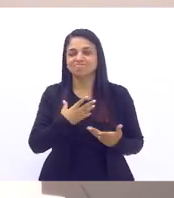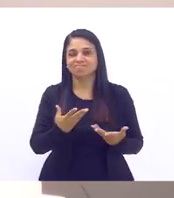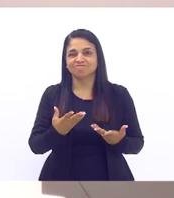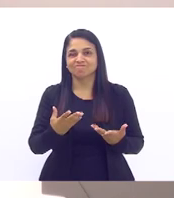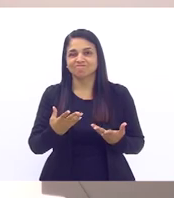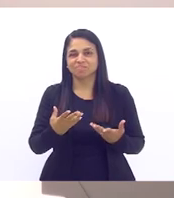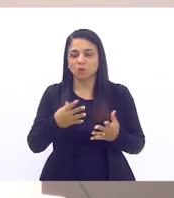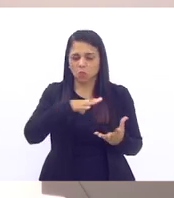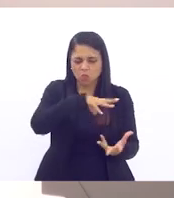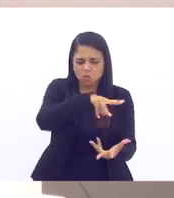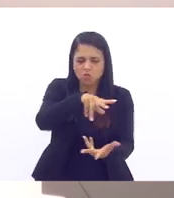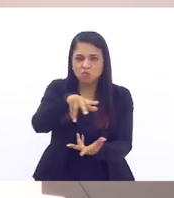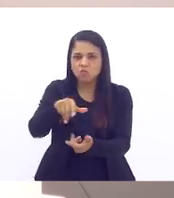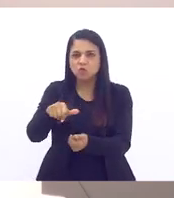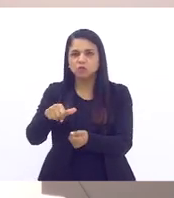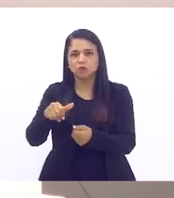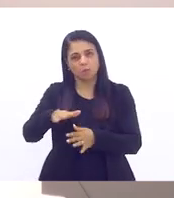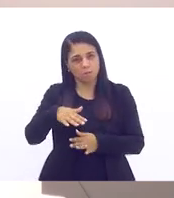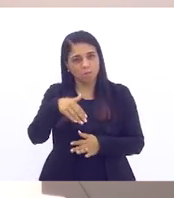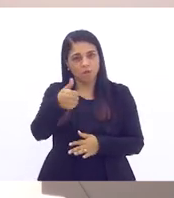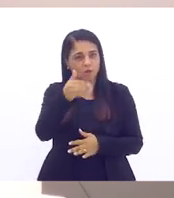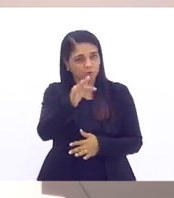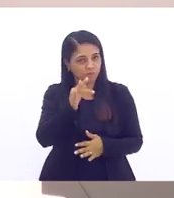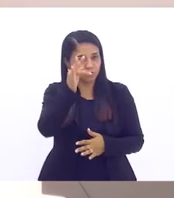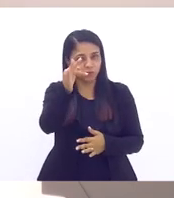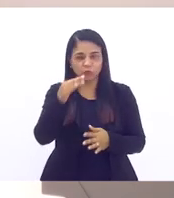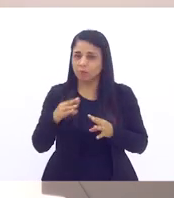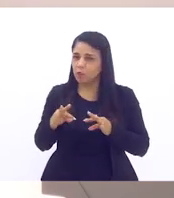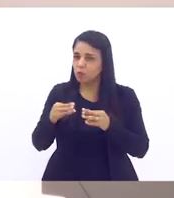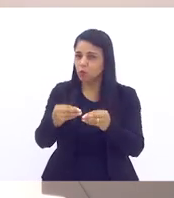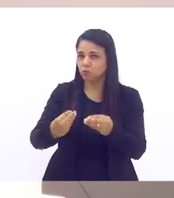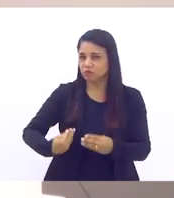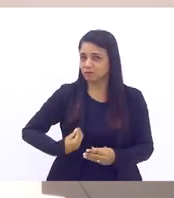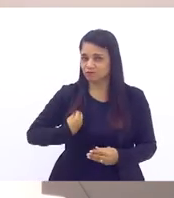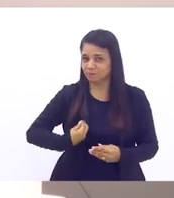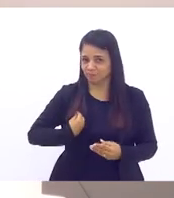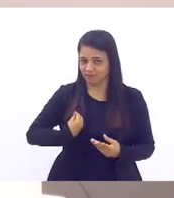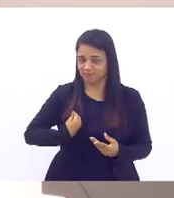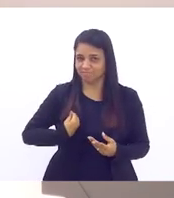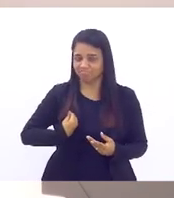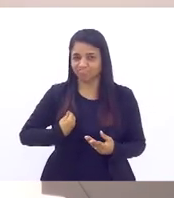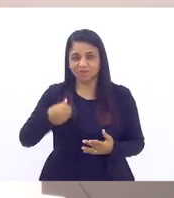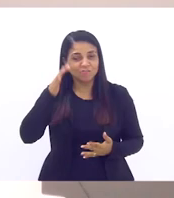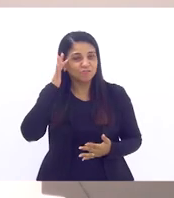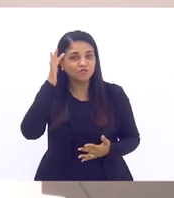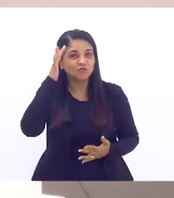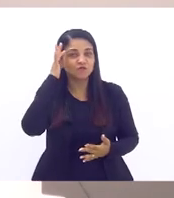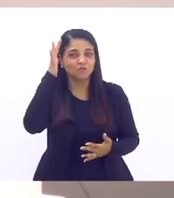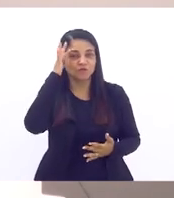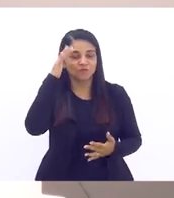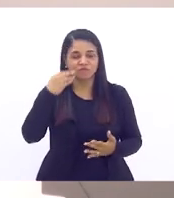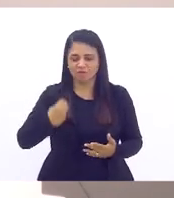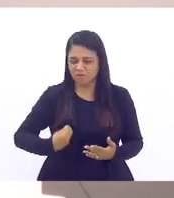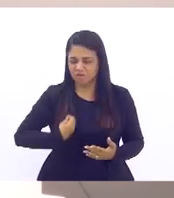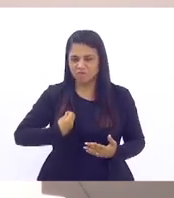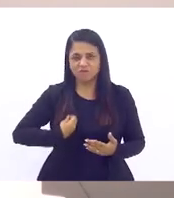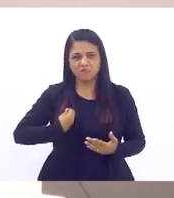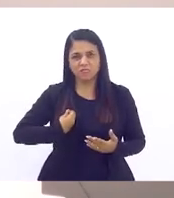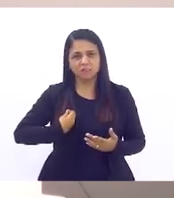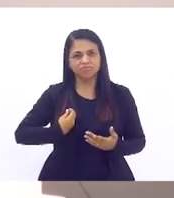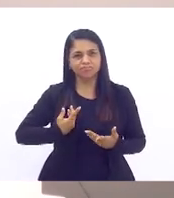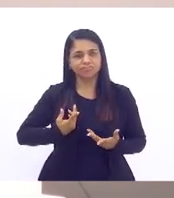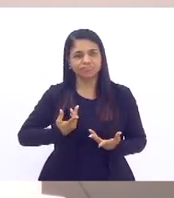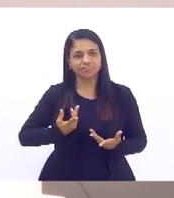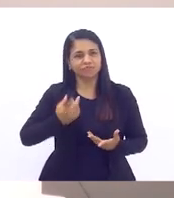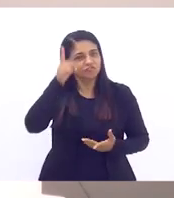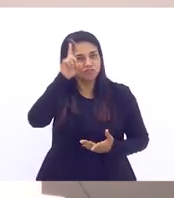de fato ser um mundo melhor para que todos possam viver esse é o nosso sonho não é para que todos possam de fato ter vida plena e digna